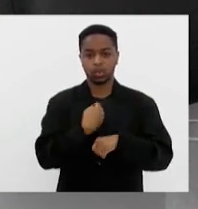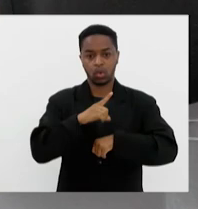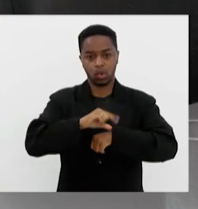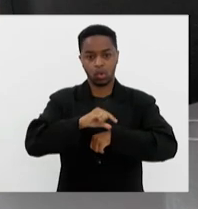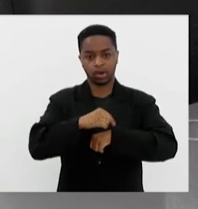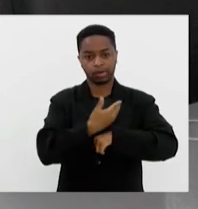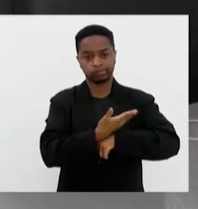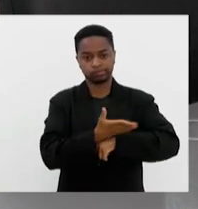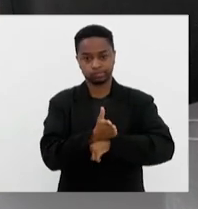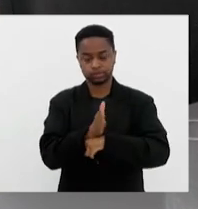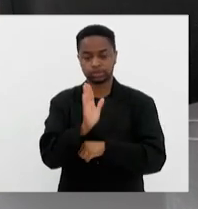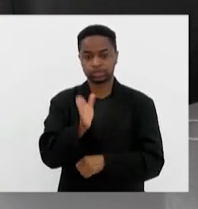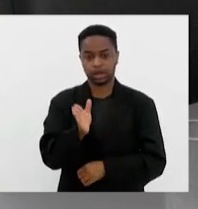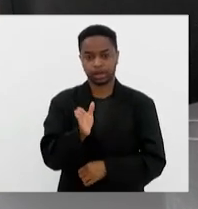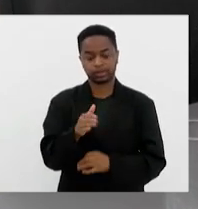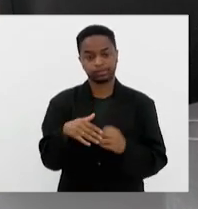hora,